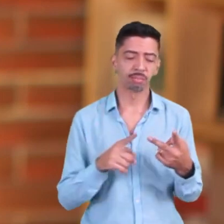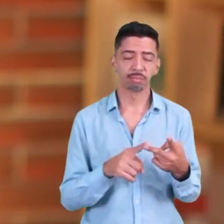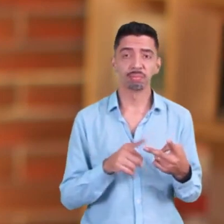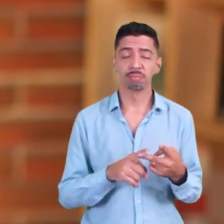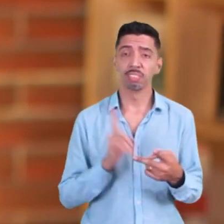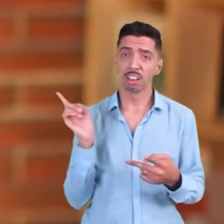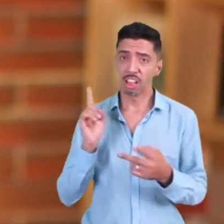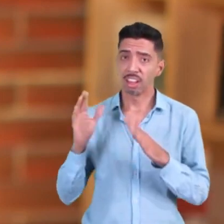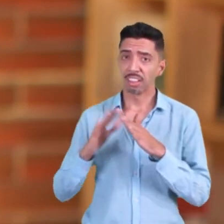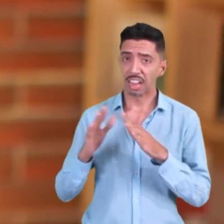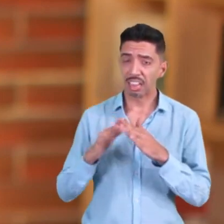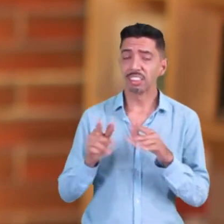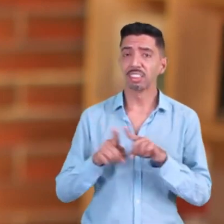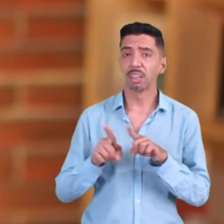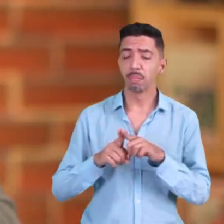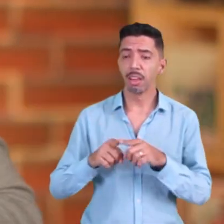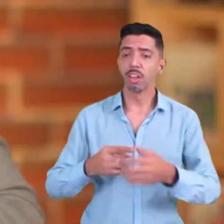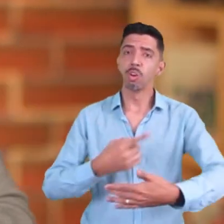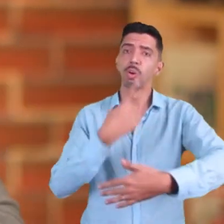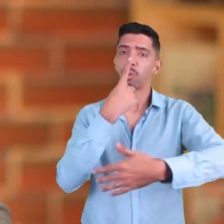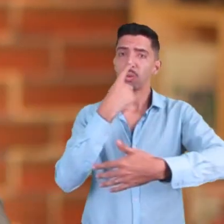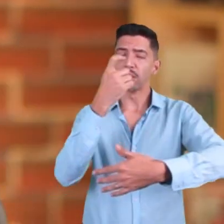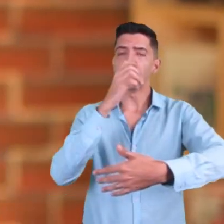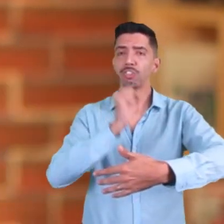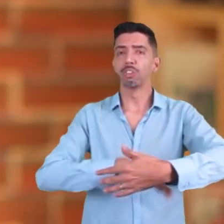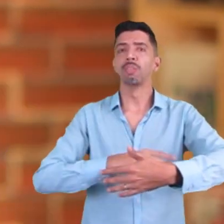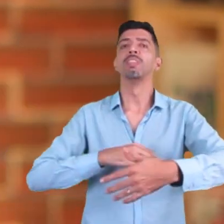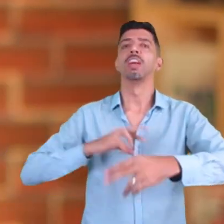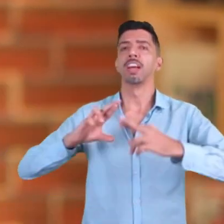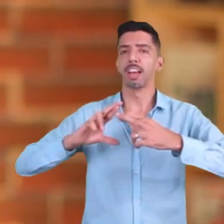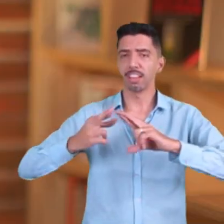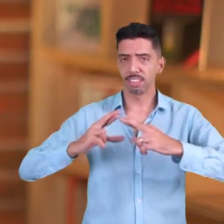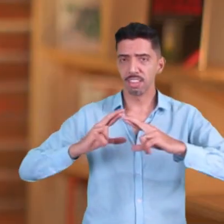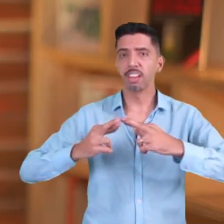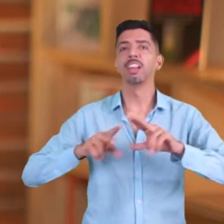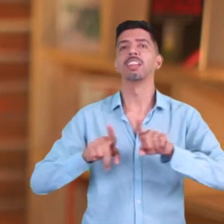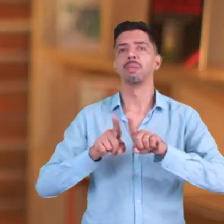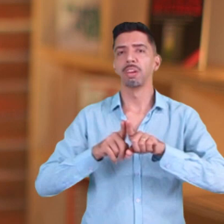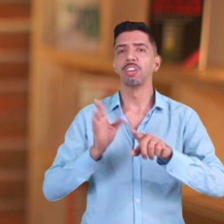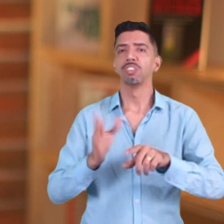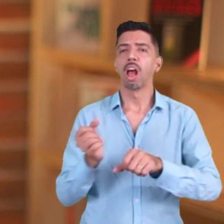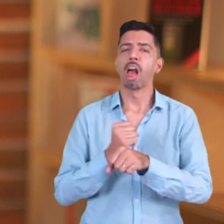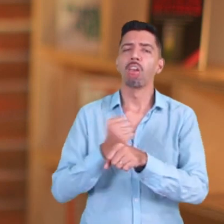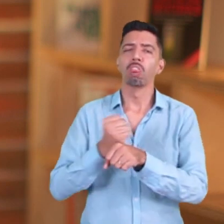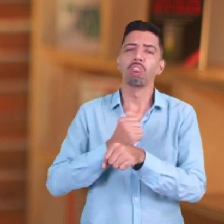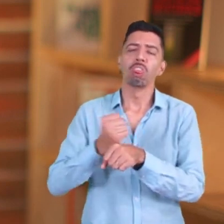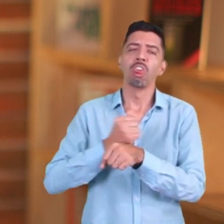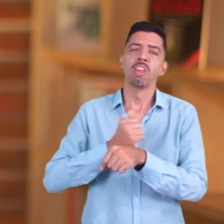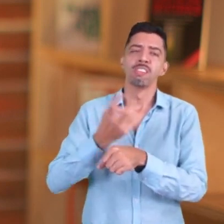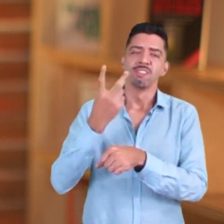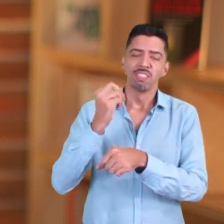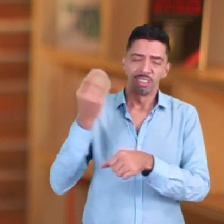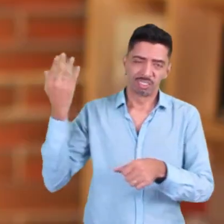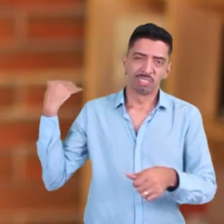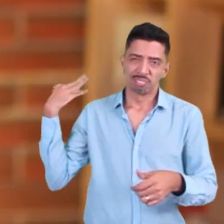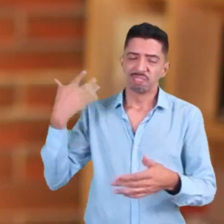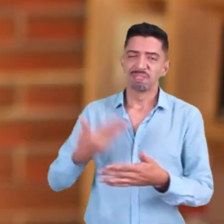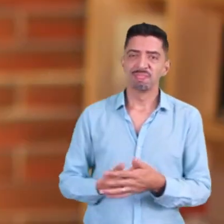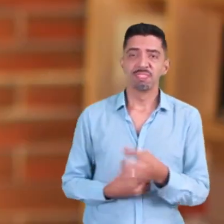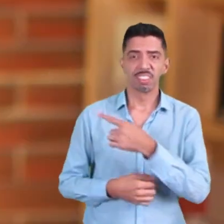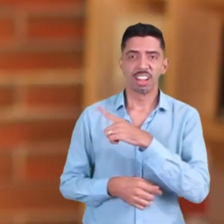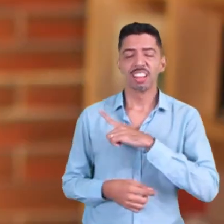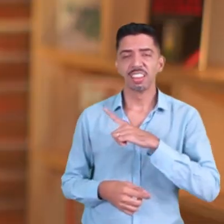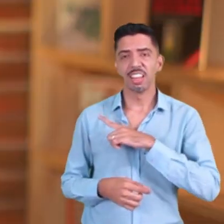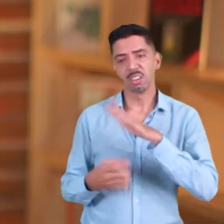nós reciclamos o lixo de casa já há mais de 30 anos. Acredite ou não, nós temos lá uma cooperativa que ela